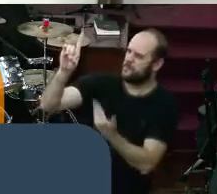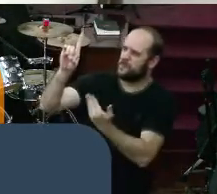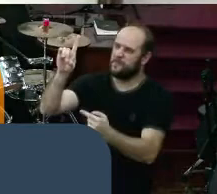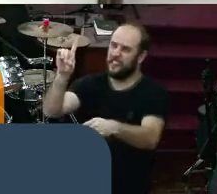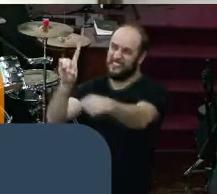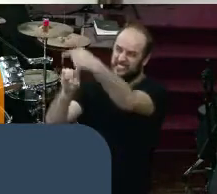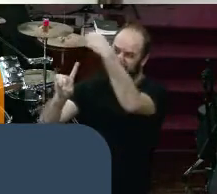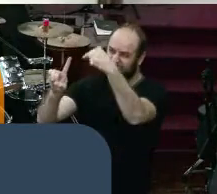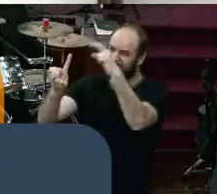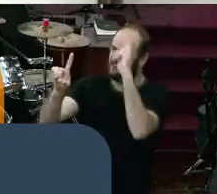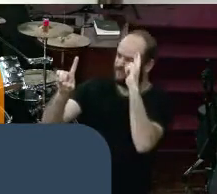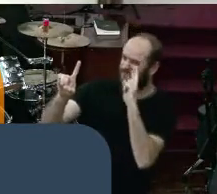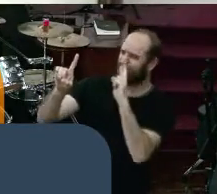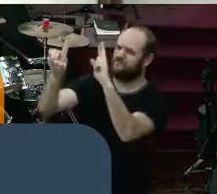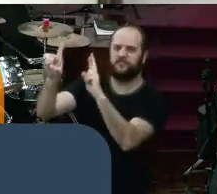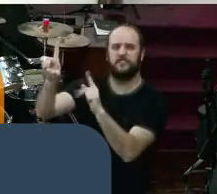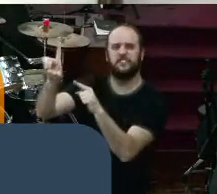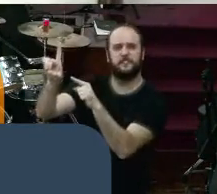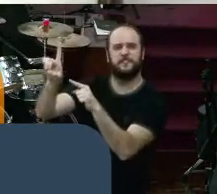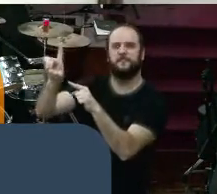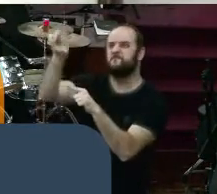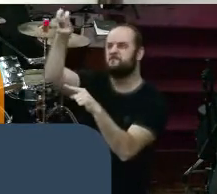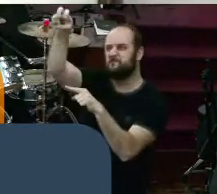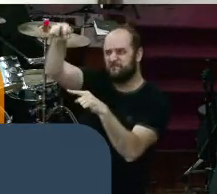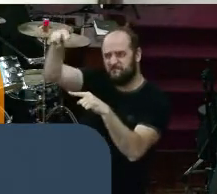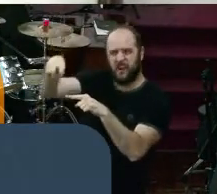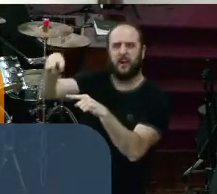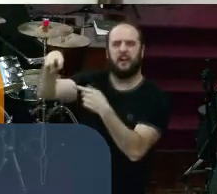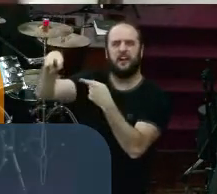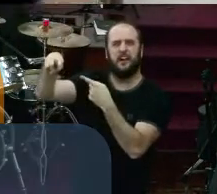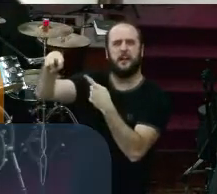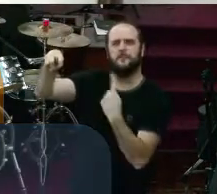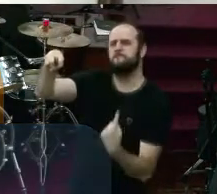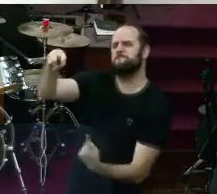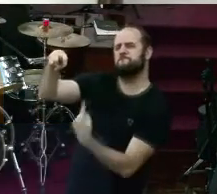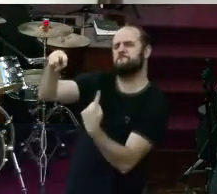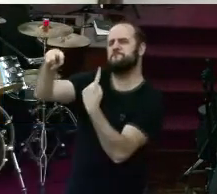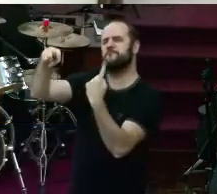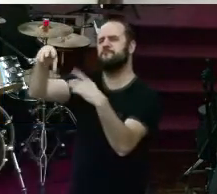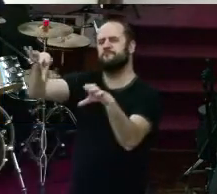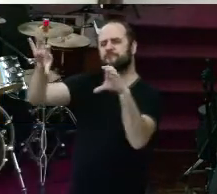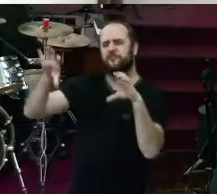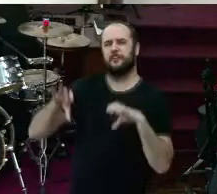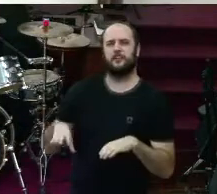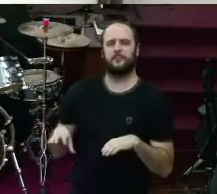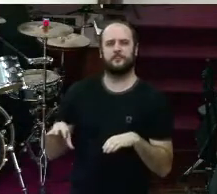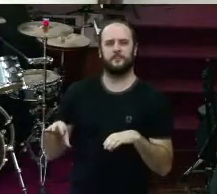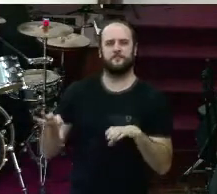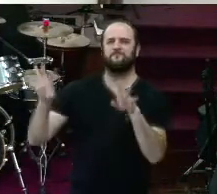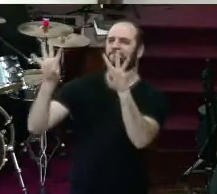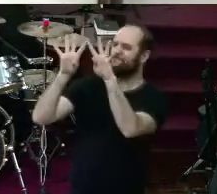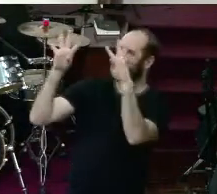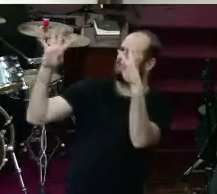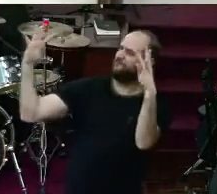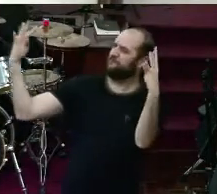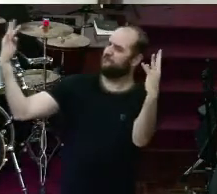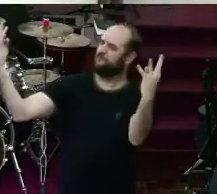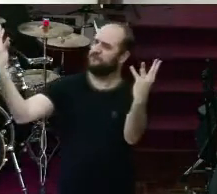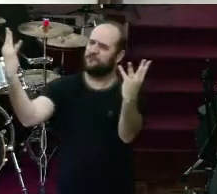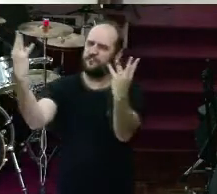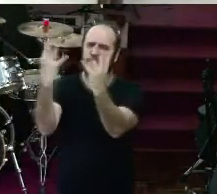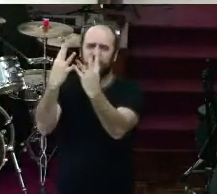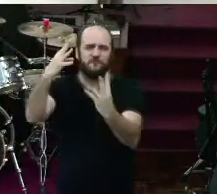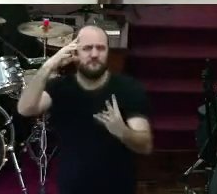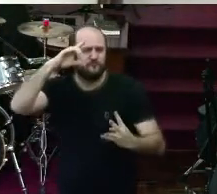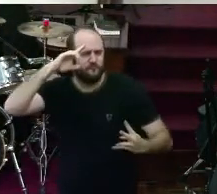o Glorioso Deus, Ele está sentado no seu alto e sublime trono, e os serafins estão